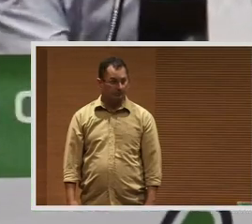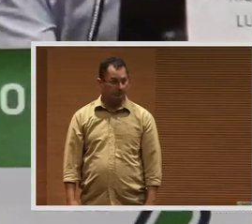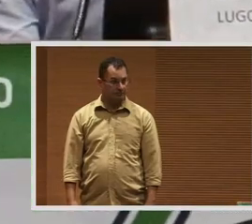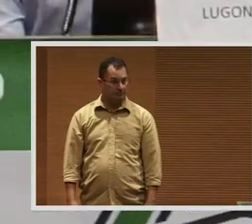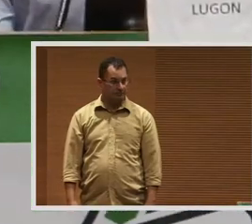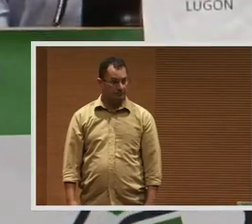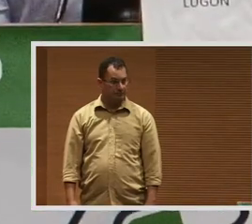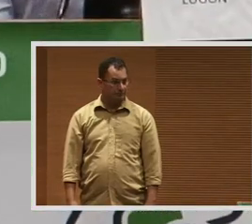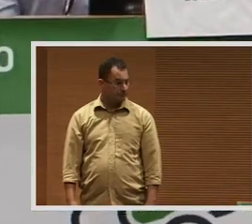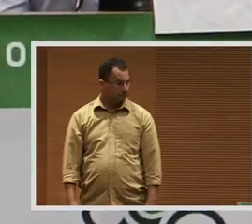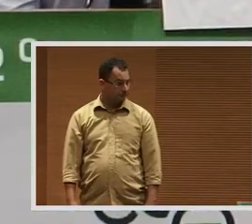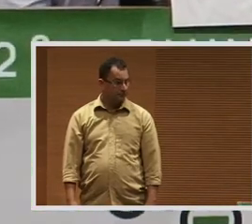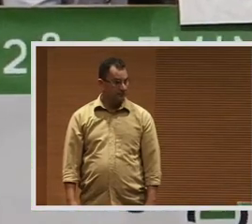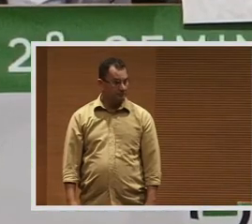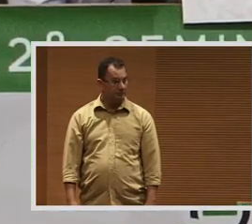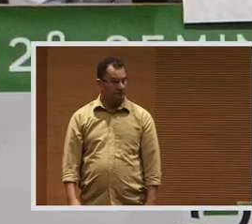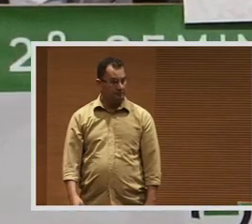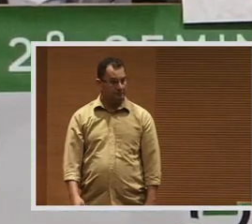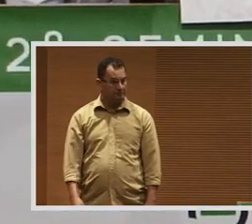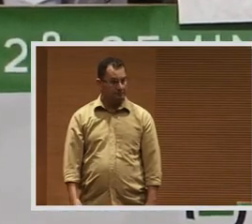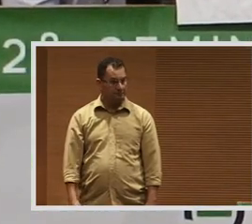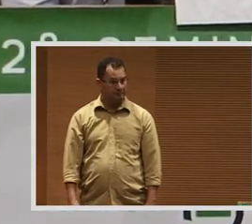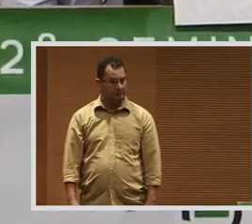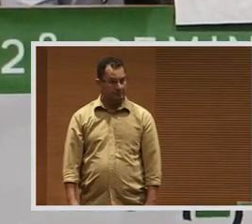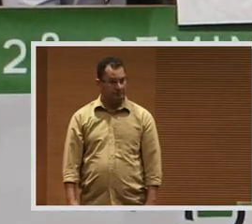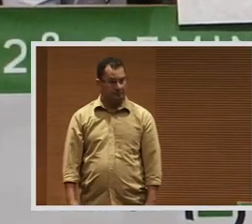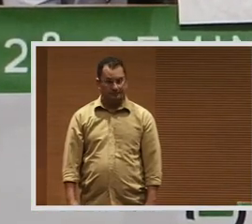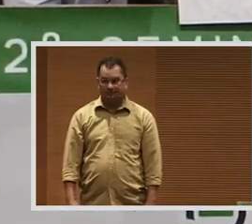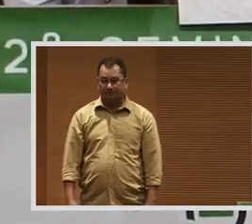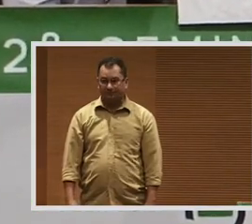Tem uma pessoa ali. Tem uma pessoa. Já tem.